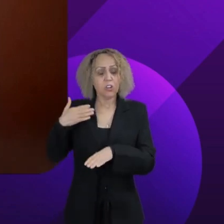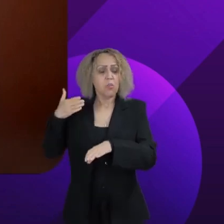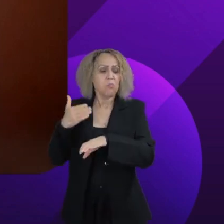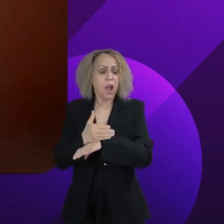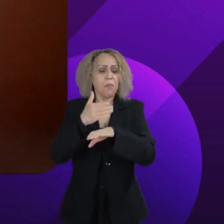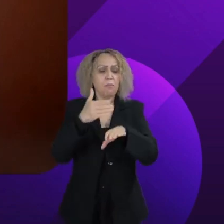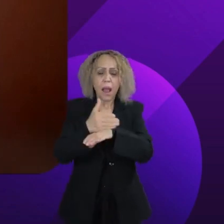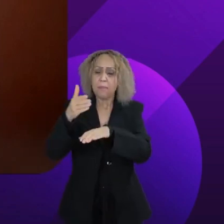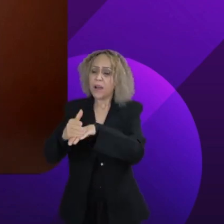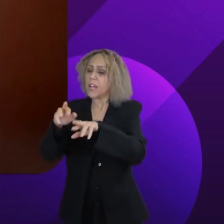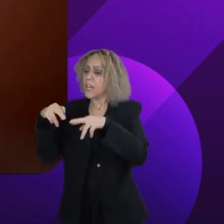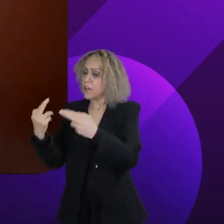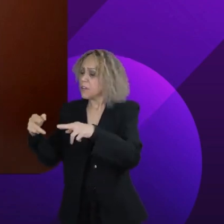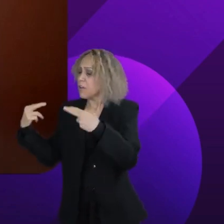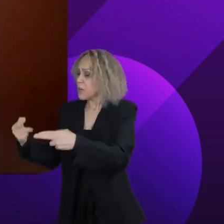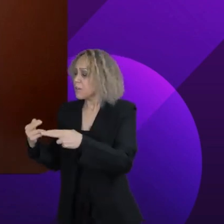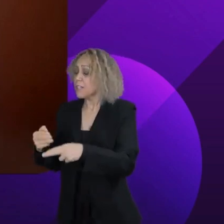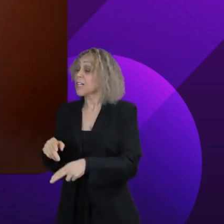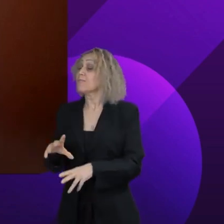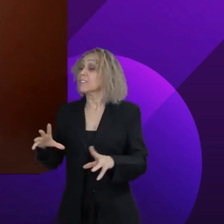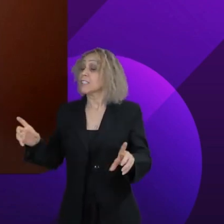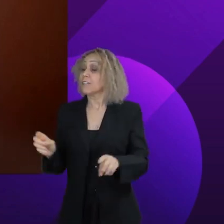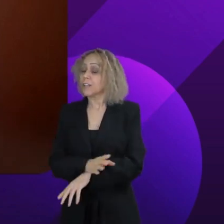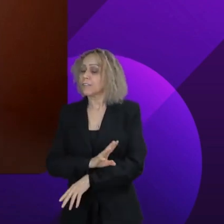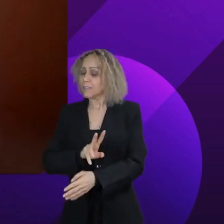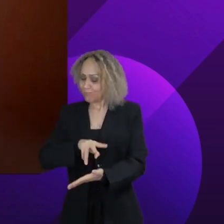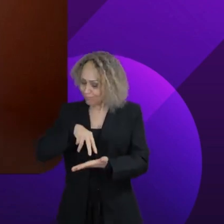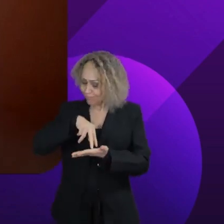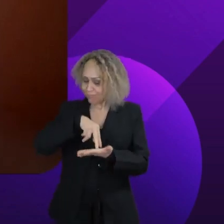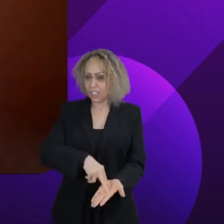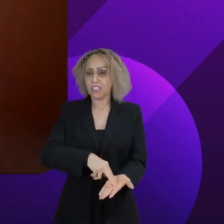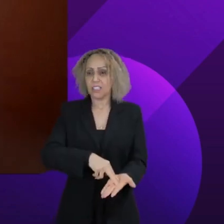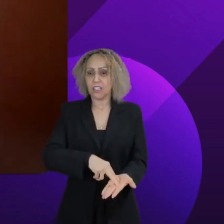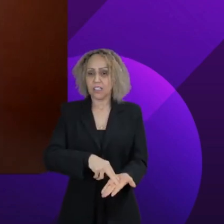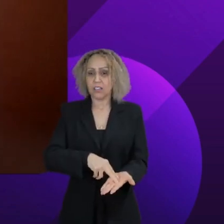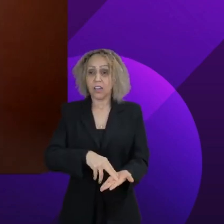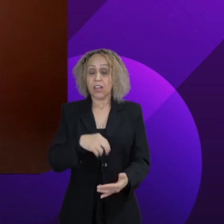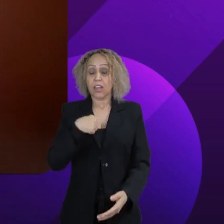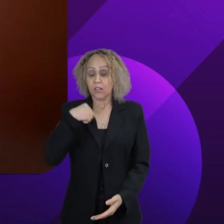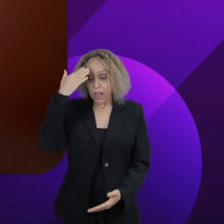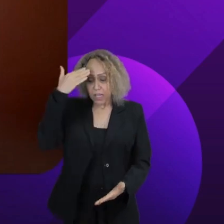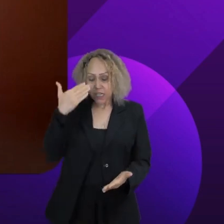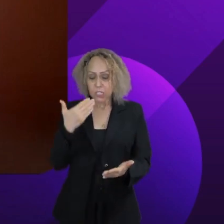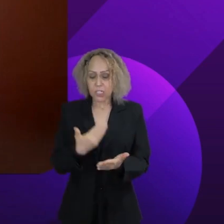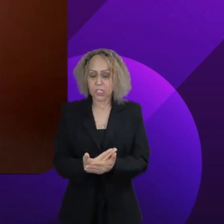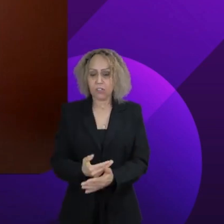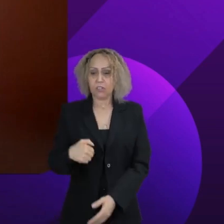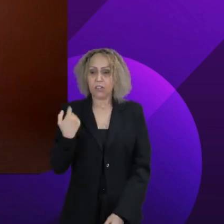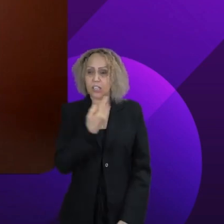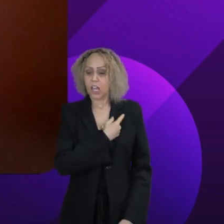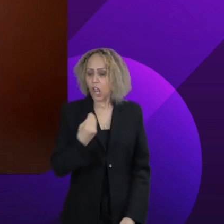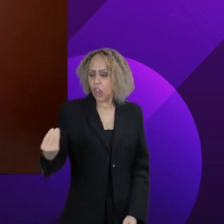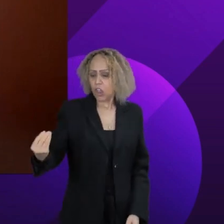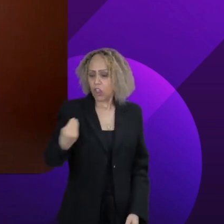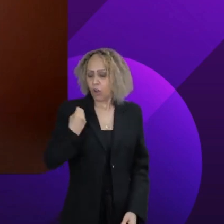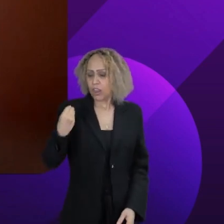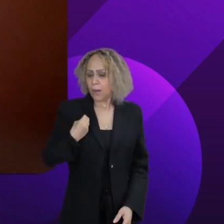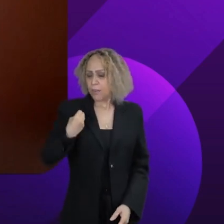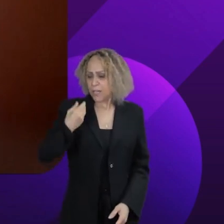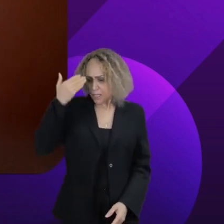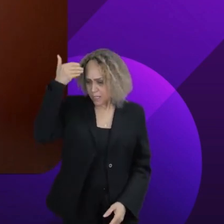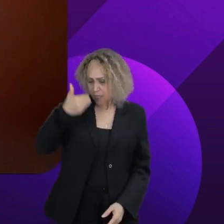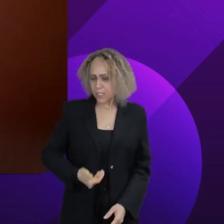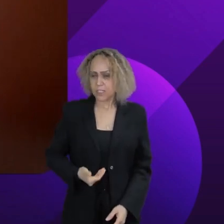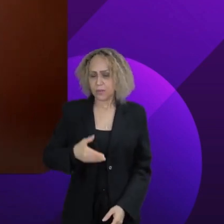ainda mais fortalecidas. É isso que eu acredito que a nossa presença pode provocar nos espaços